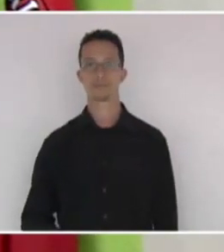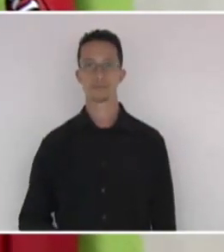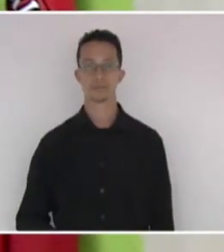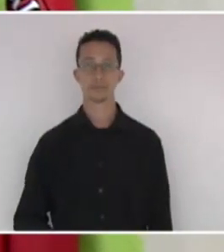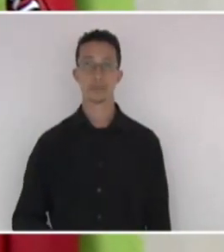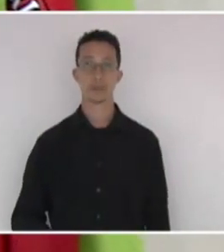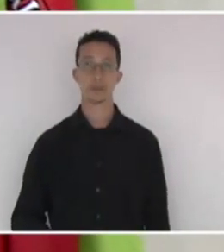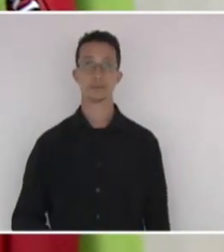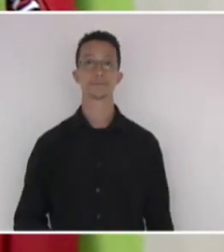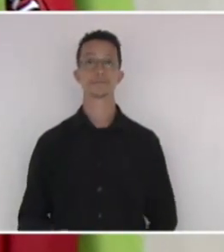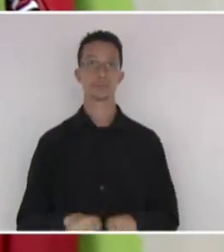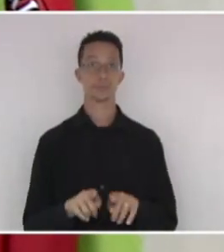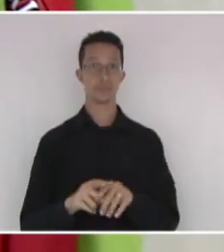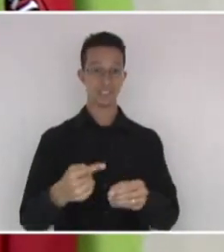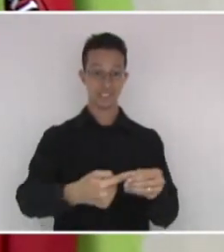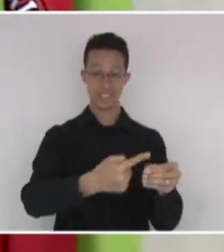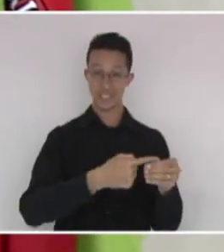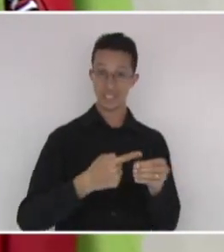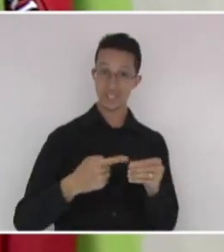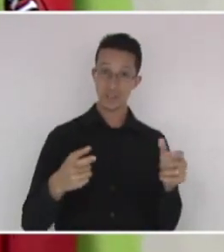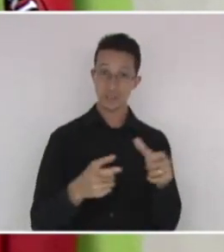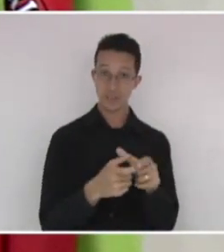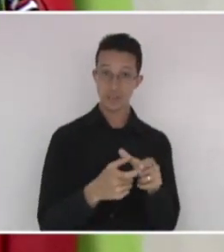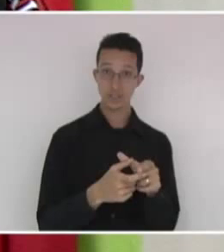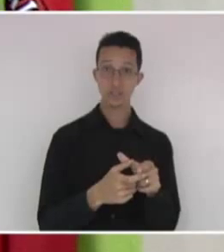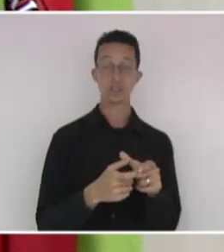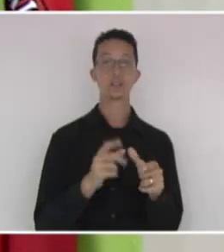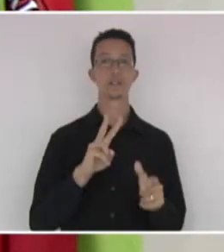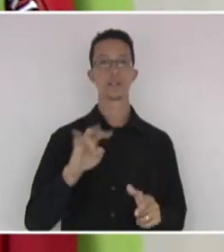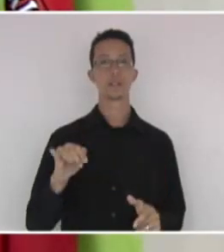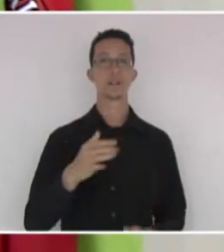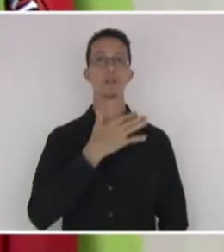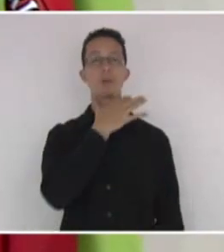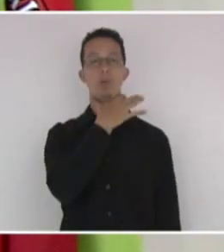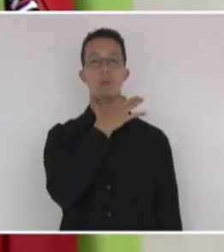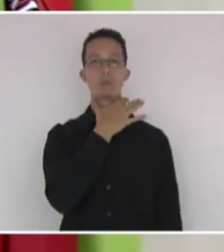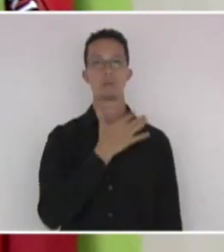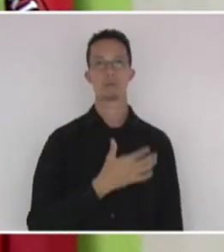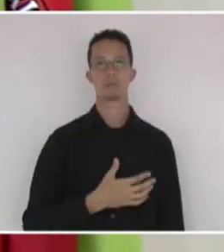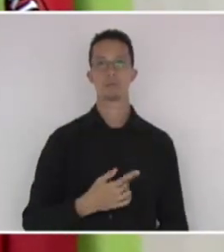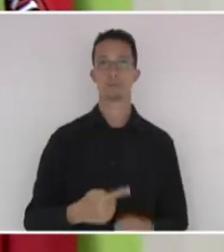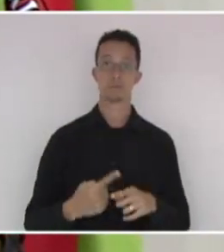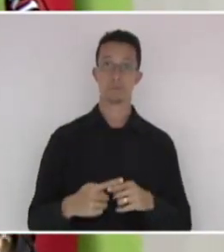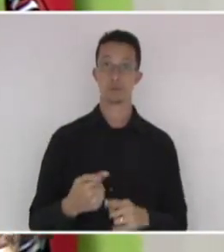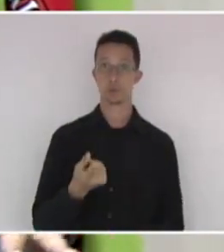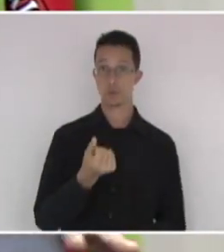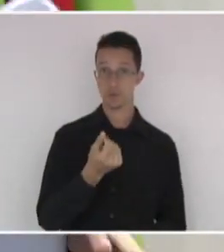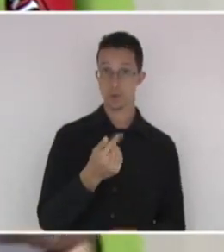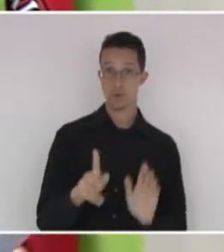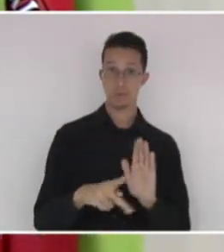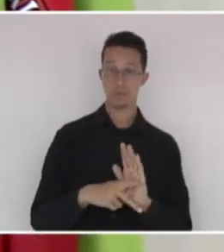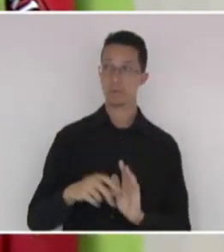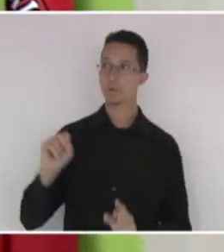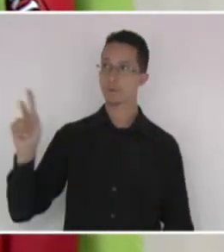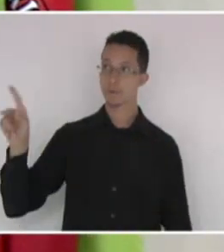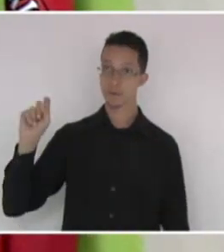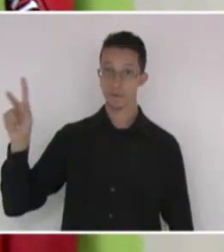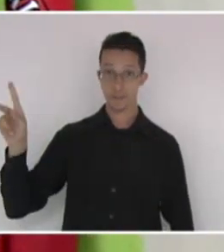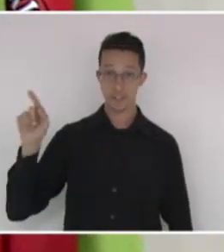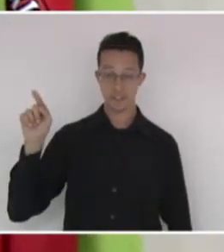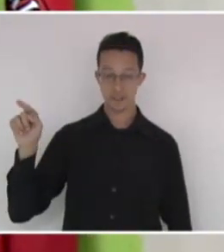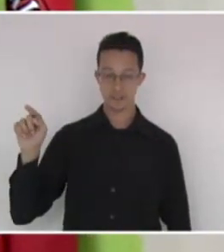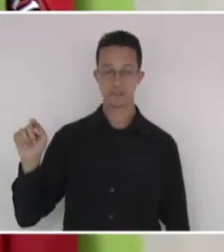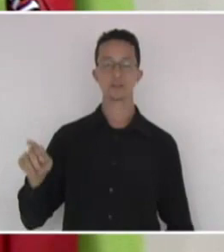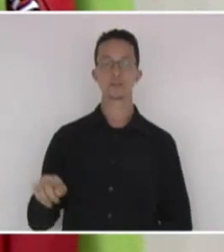dessas pequenas cidades, porque esse valor que vai lá da Previdência também é o que movimenta